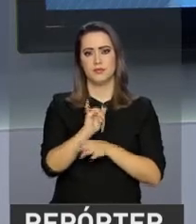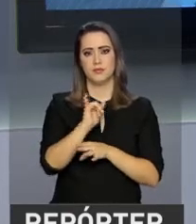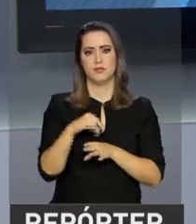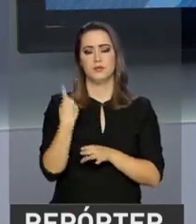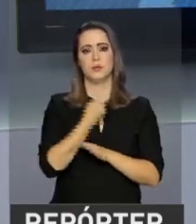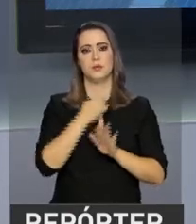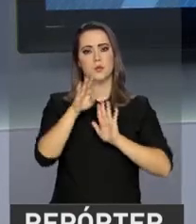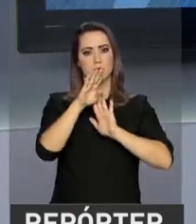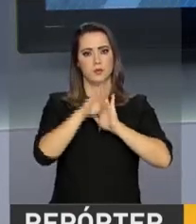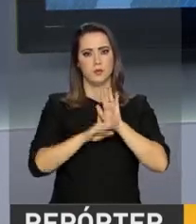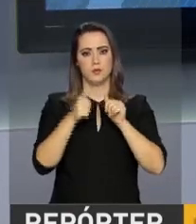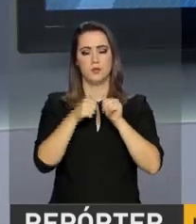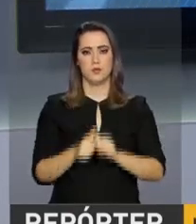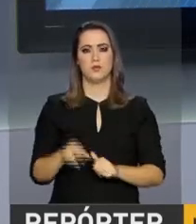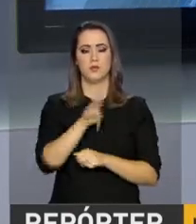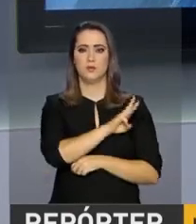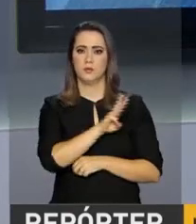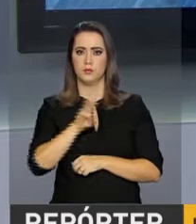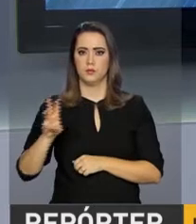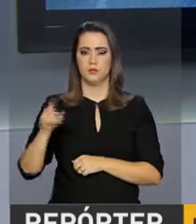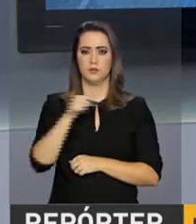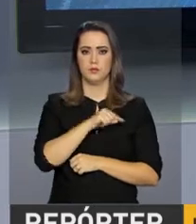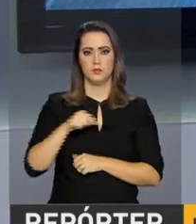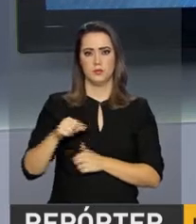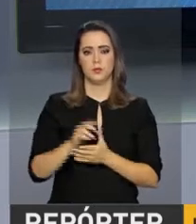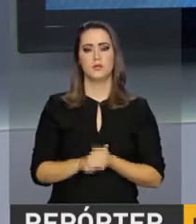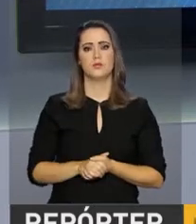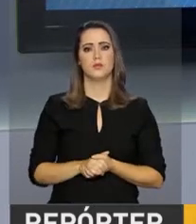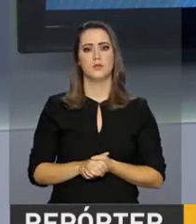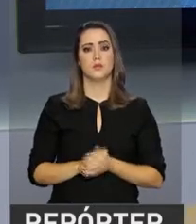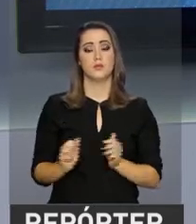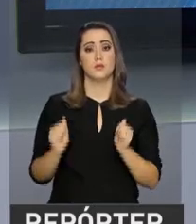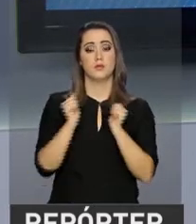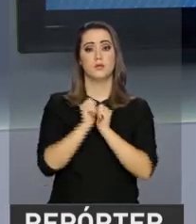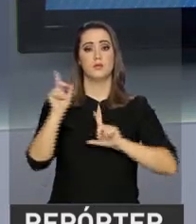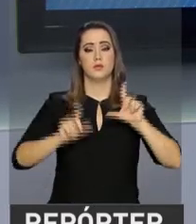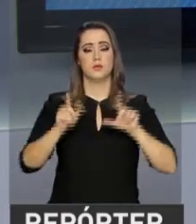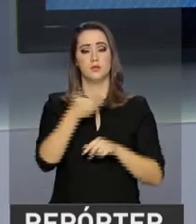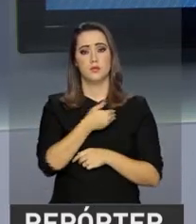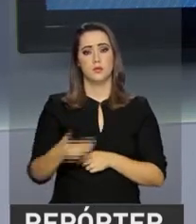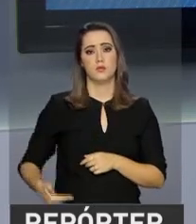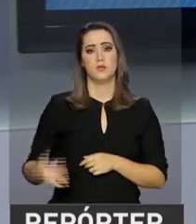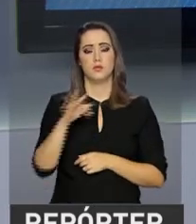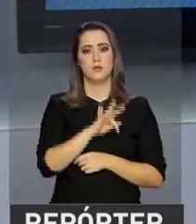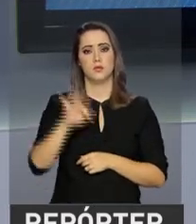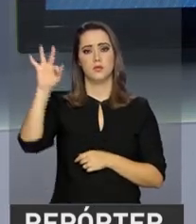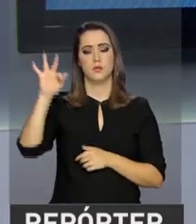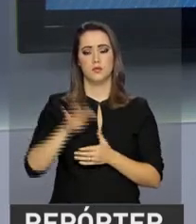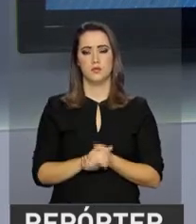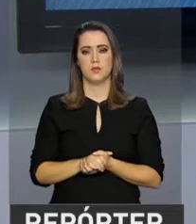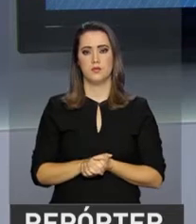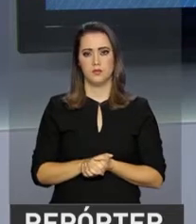reportagens no youtube e toda a nossa programação também está na página da nbr na internet continue com a gente aqui na nbr a tv